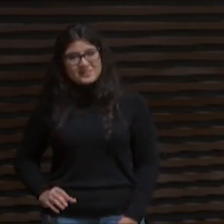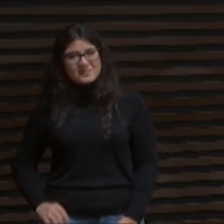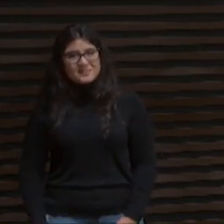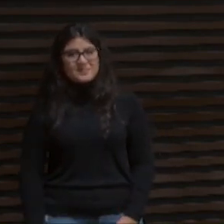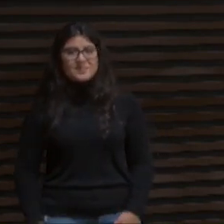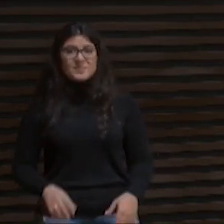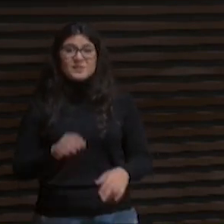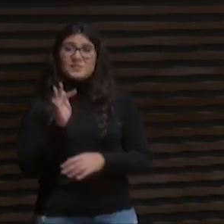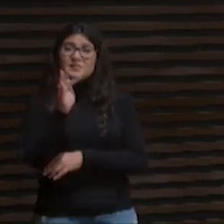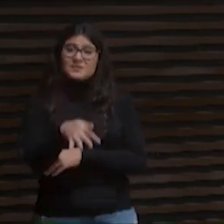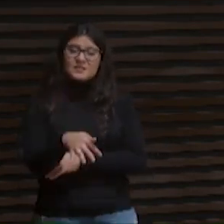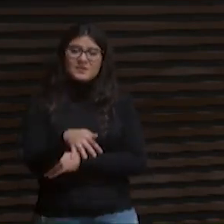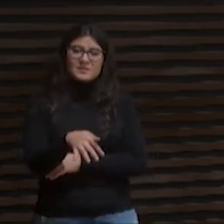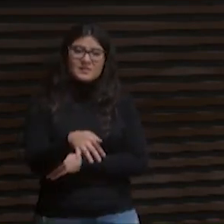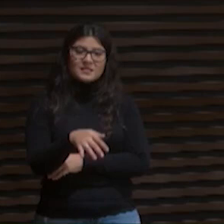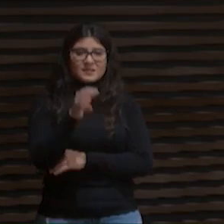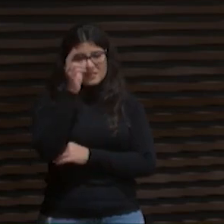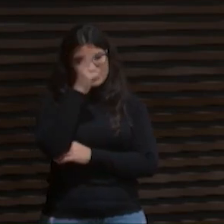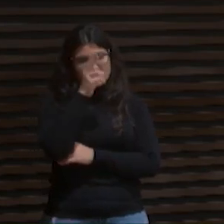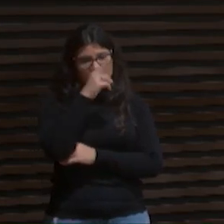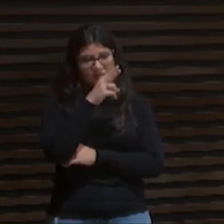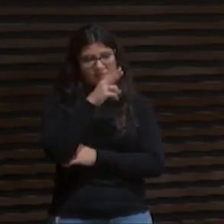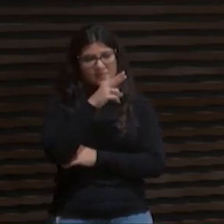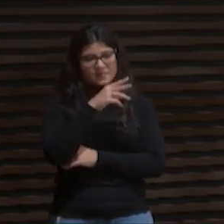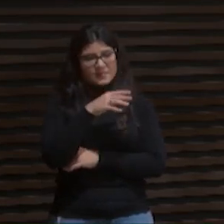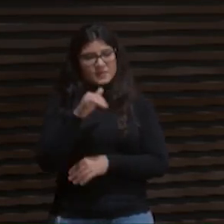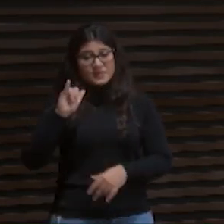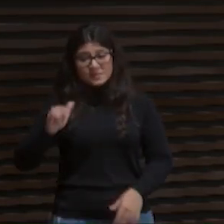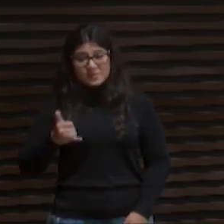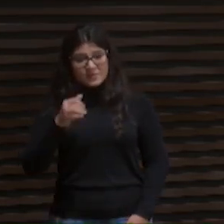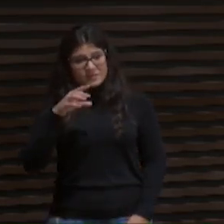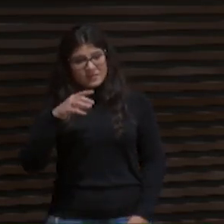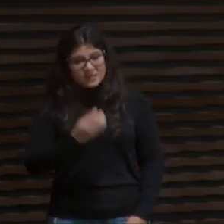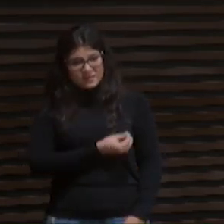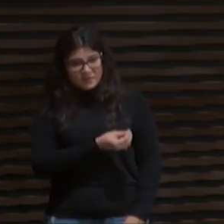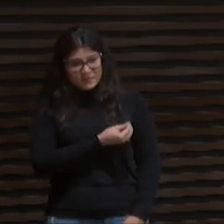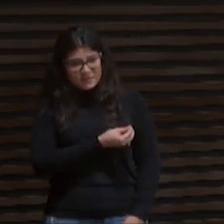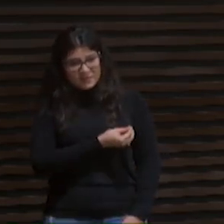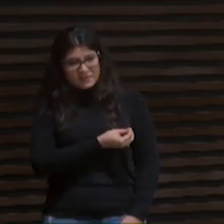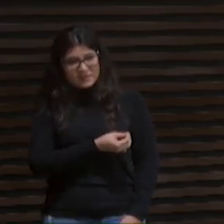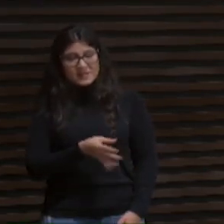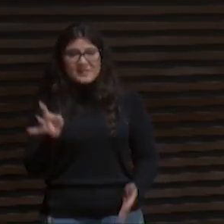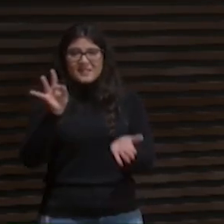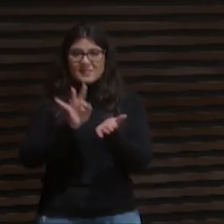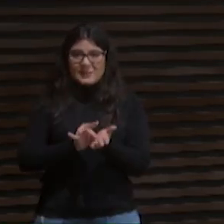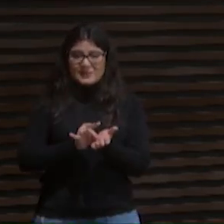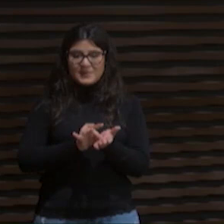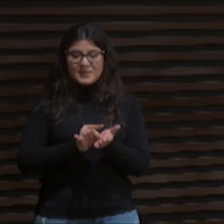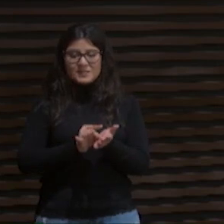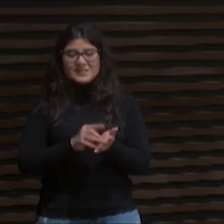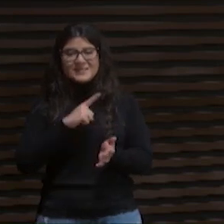Por fim, vale lembrar que o aproveitar a vida realmente tomou